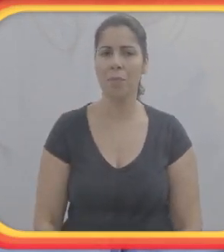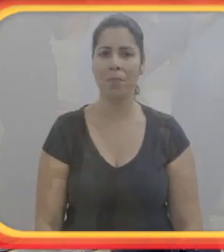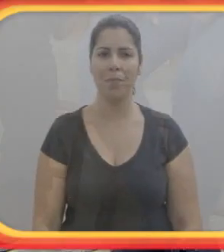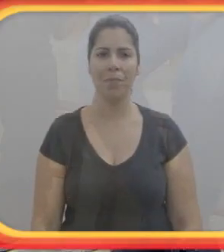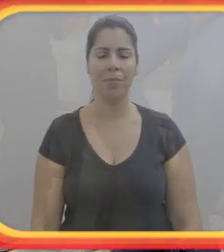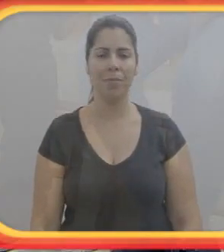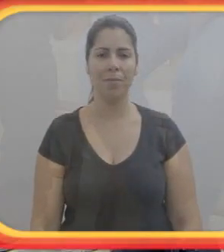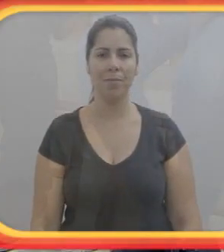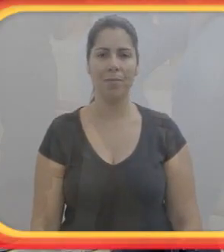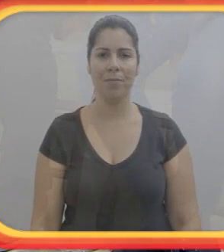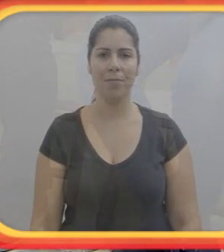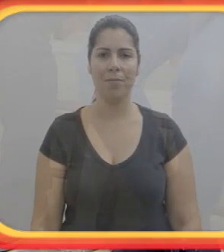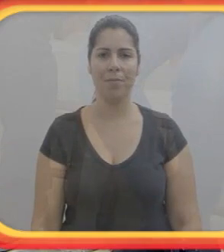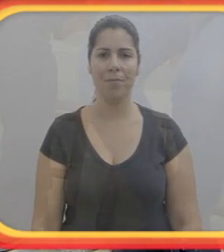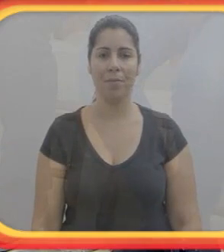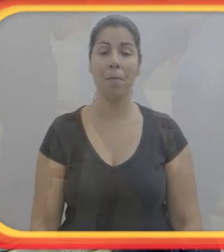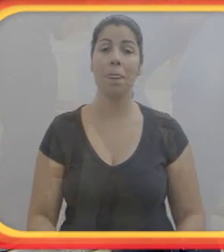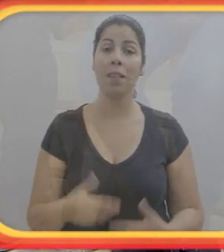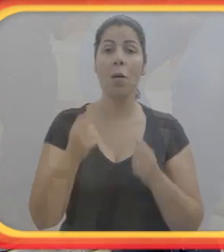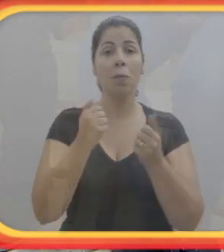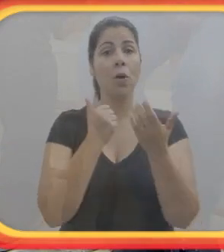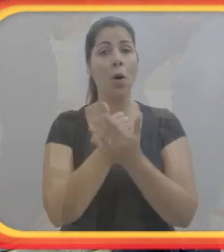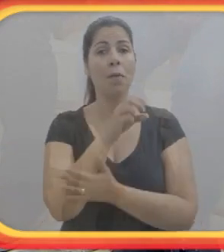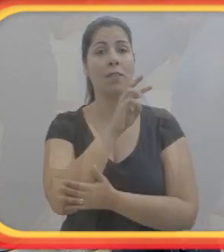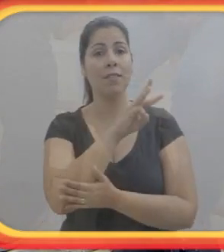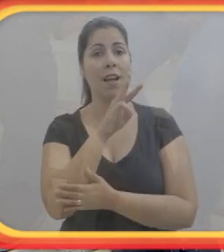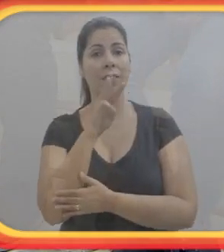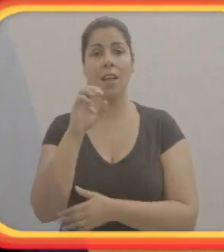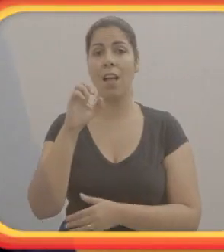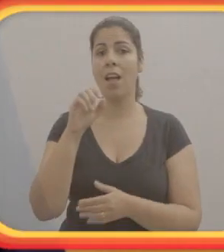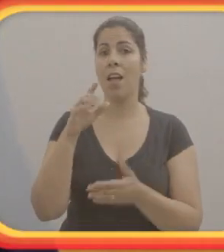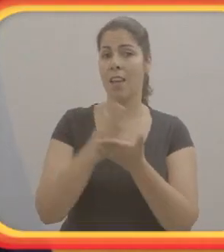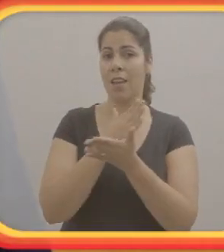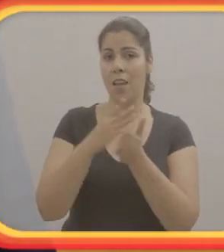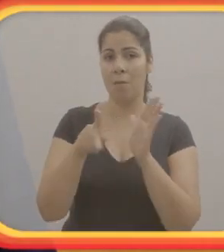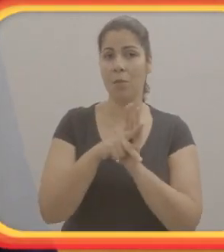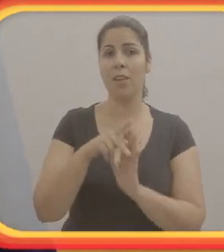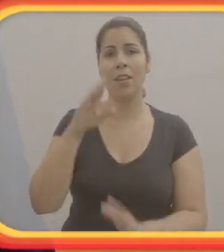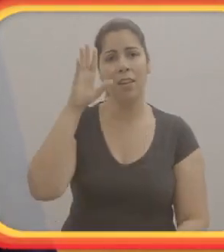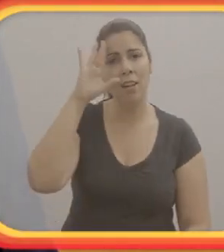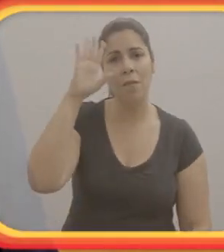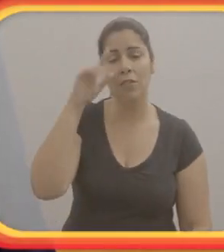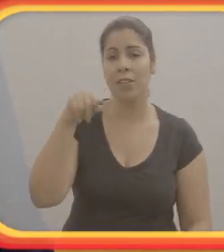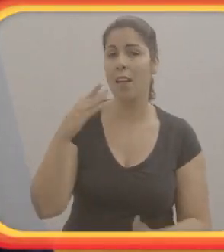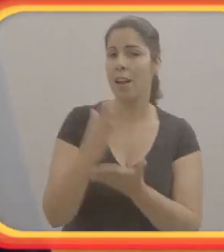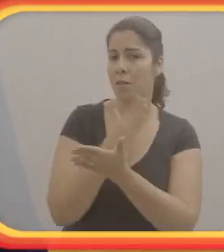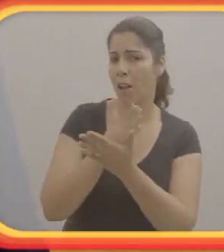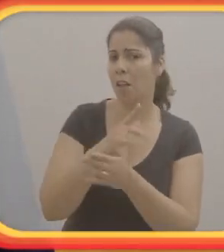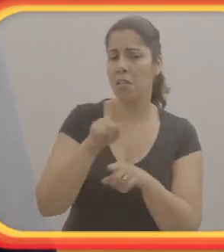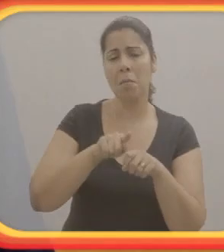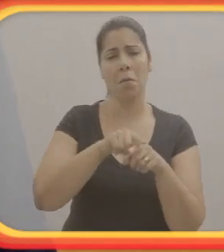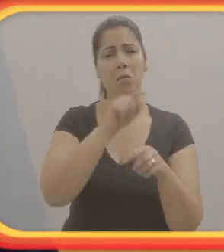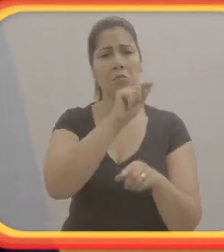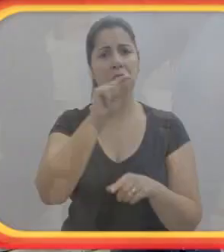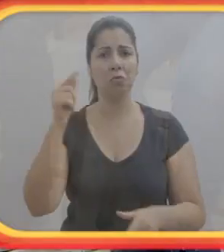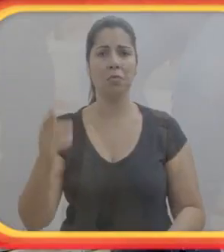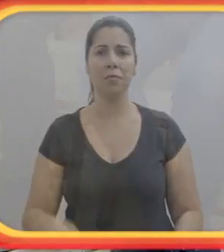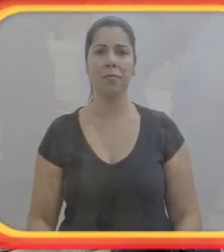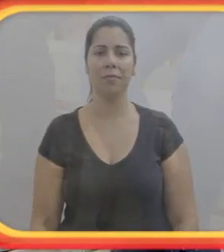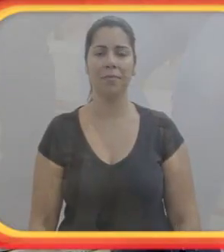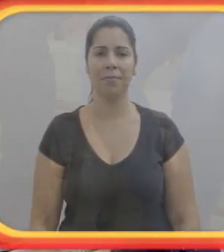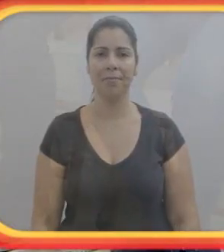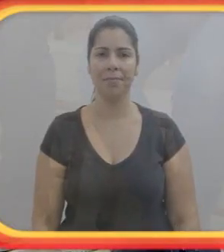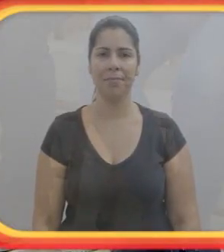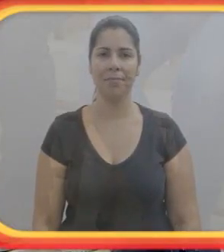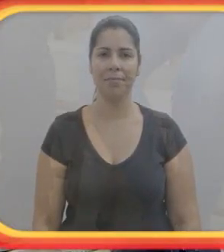www.imaginanime.com.br é um site onde você pode comprar um livro. Então, gente, o nosso papo está ótimo, mas a gente vai finalizar agora. E eu